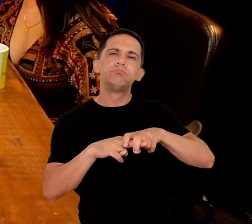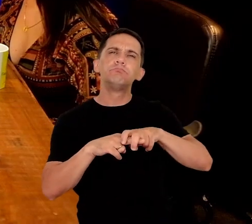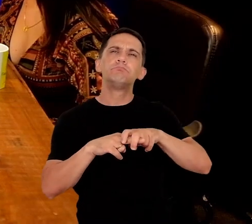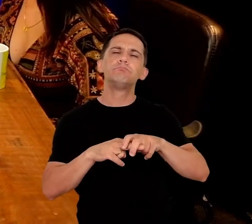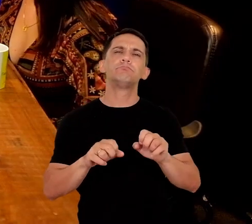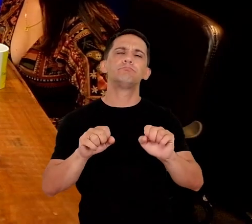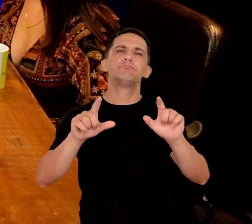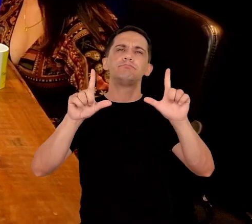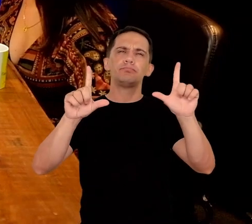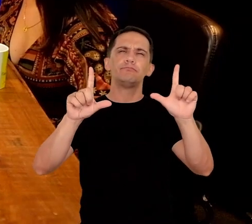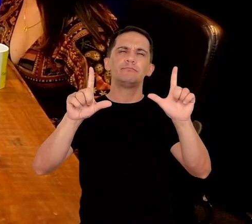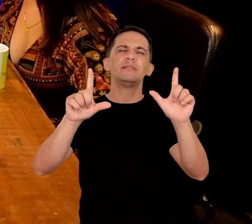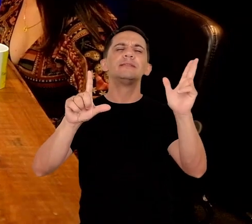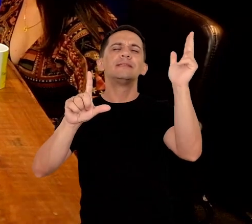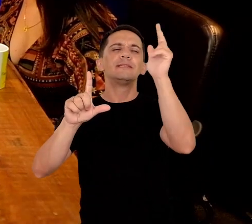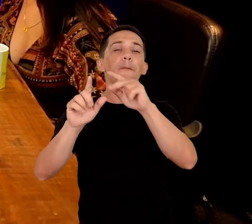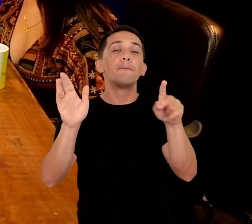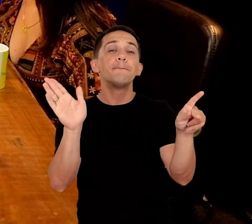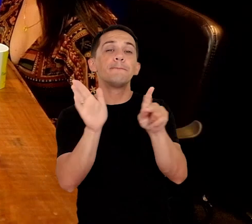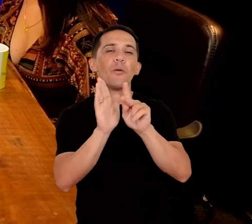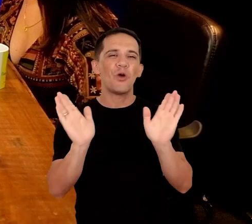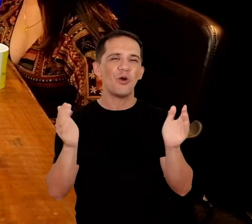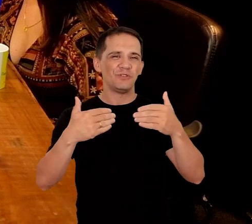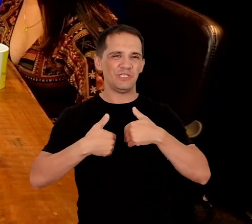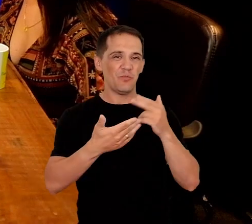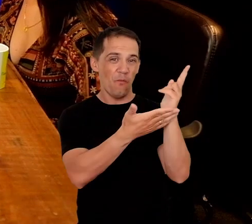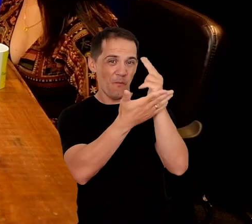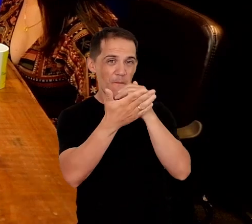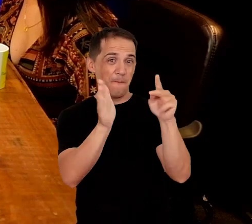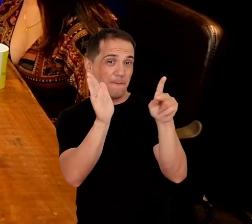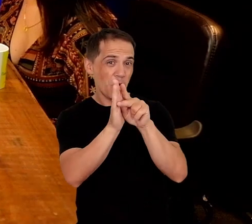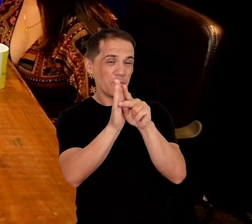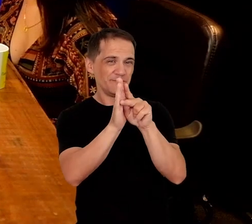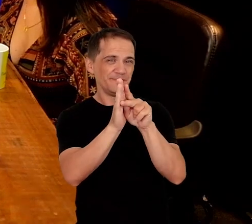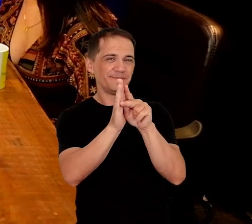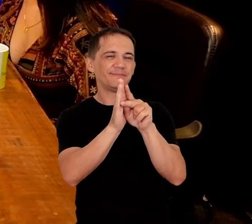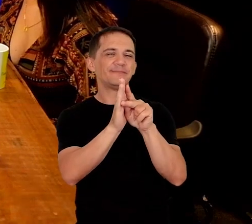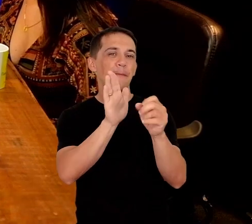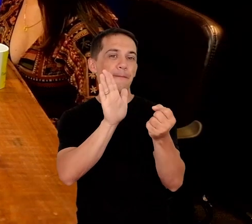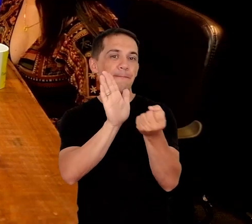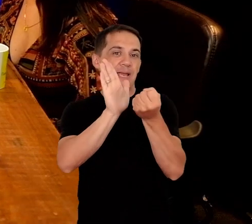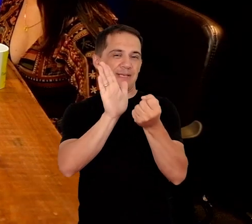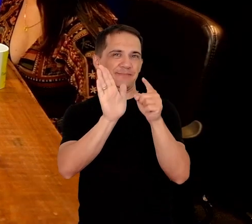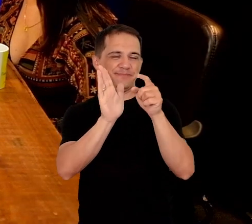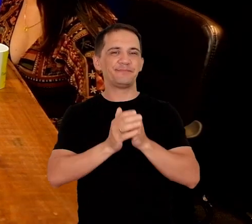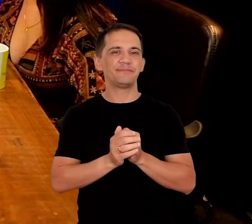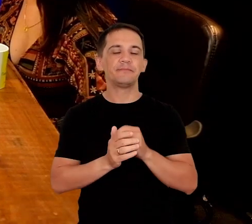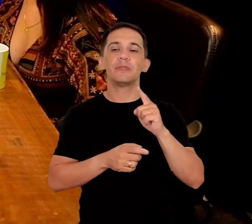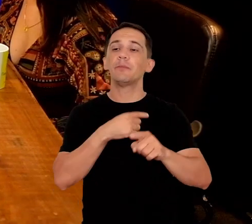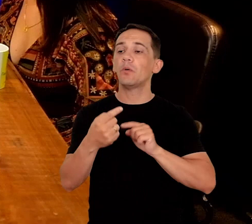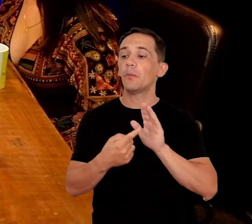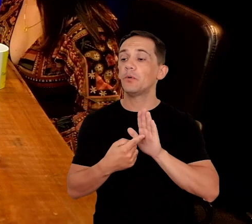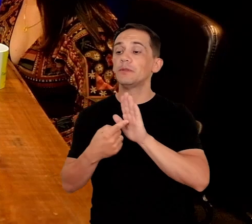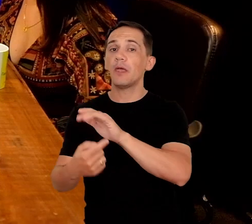do autismo. E eu bati foto, vou mostrar para os meus alunos. E aí eu mostrei, vocês sabem que fotinho é essa aqui? Aí eles